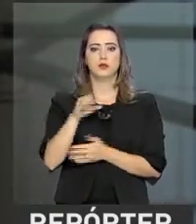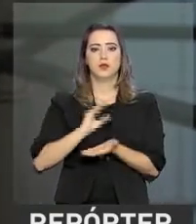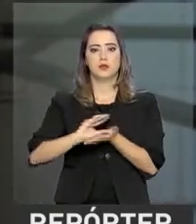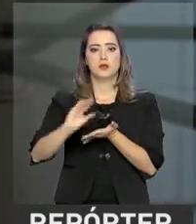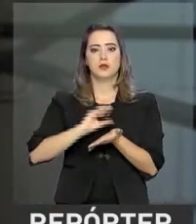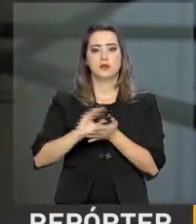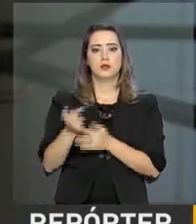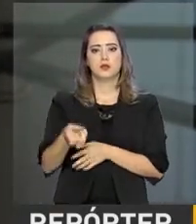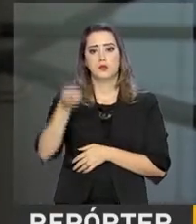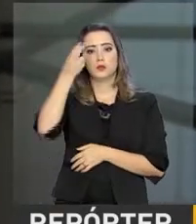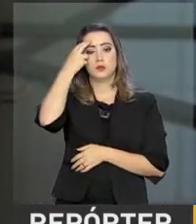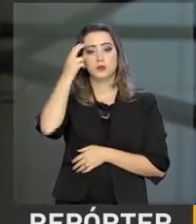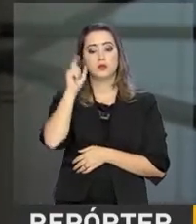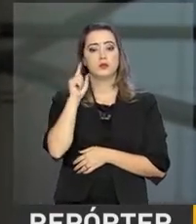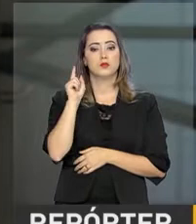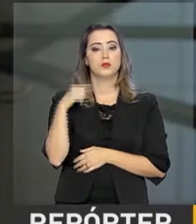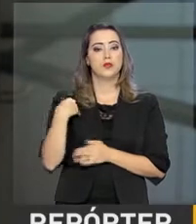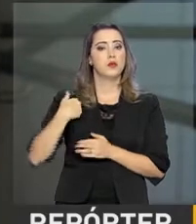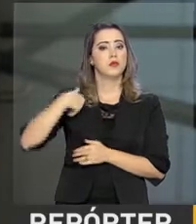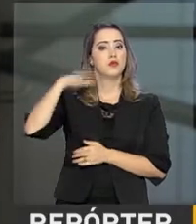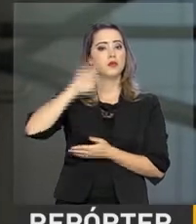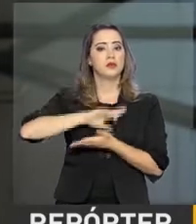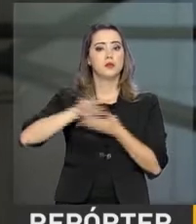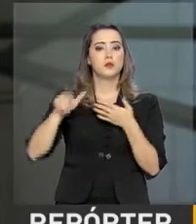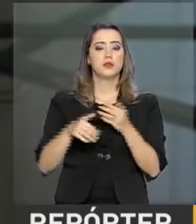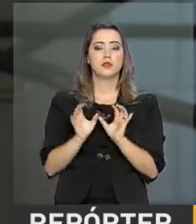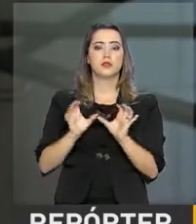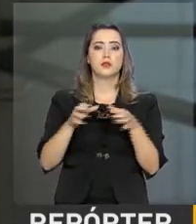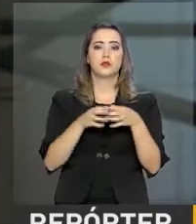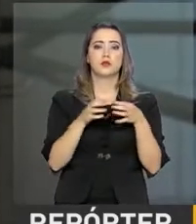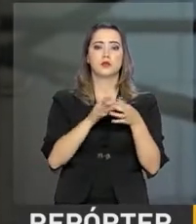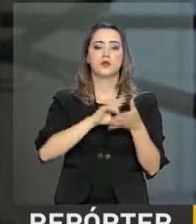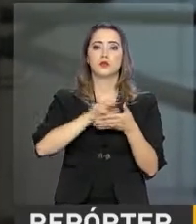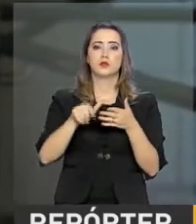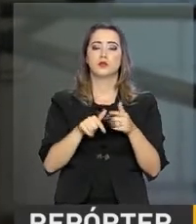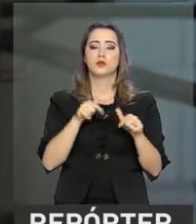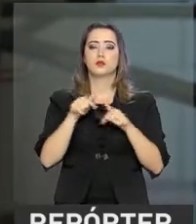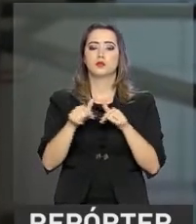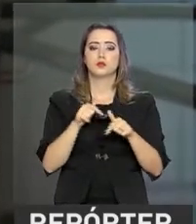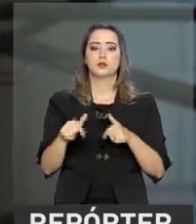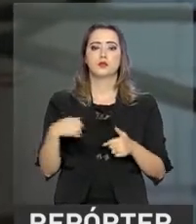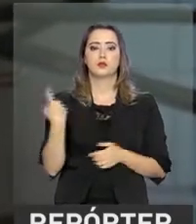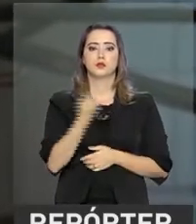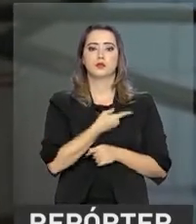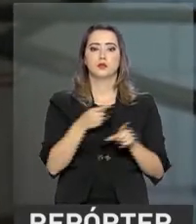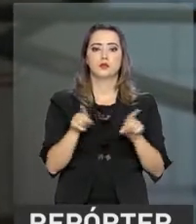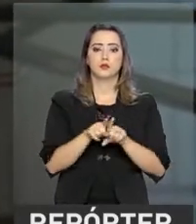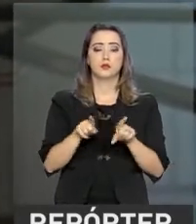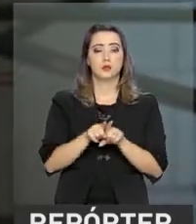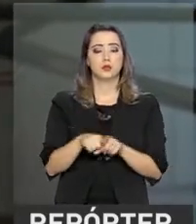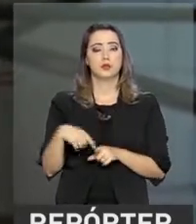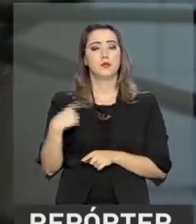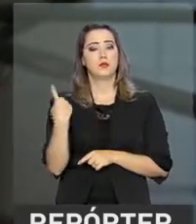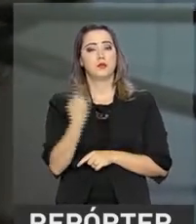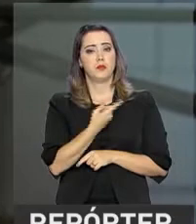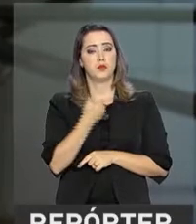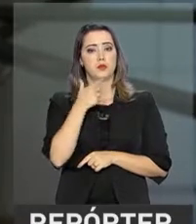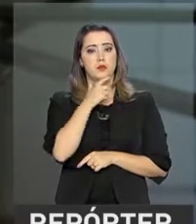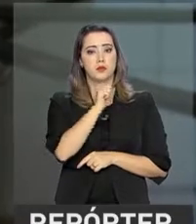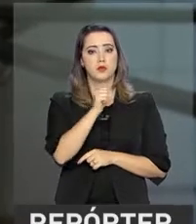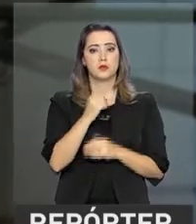em cultura é nos mais diversos segmentos e áreas acho que nós também conseguiu conseguimos ativar